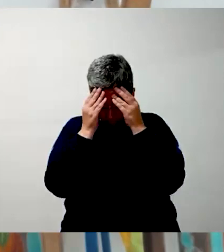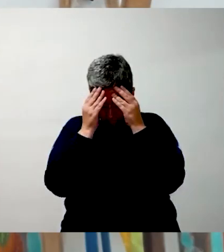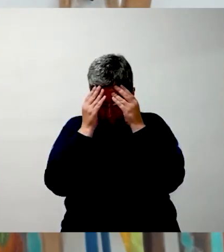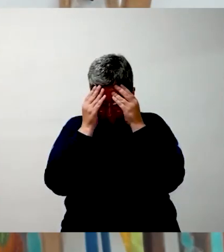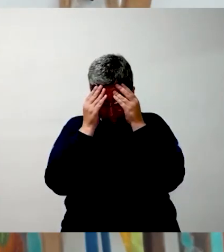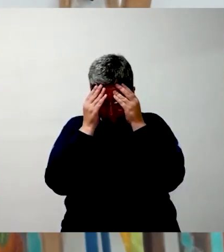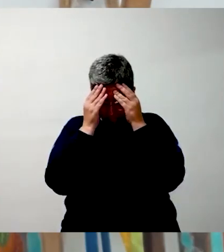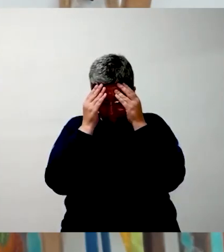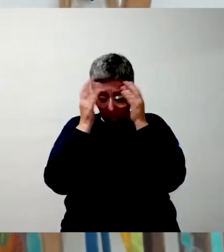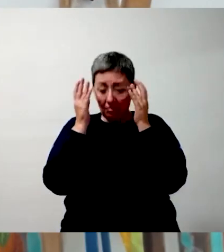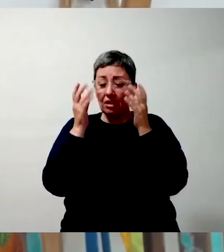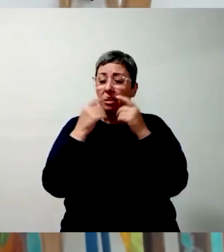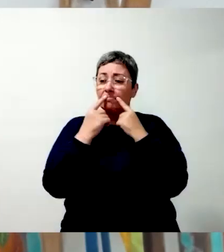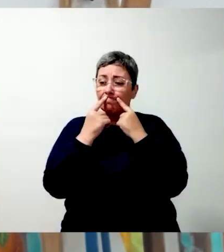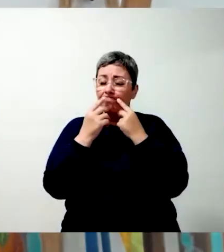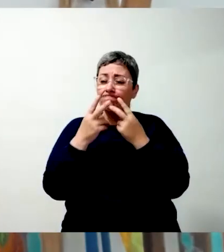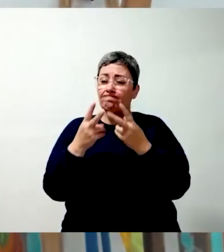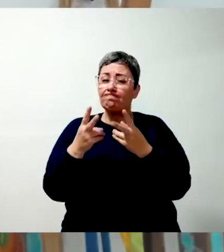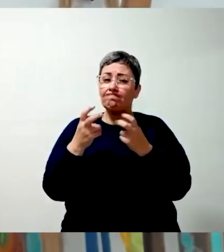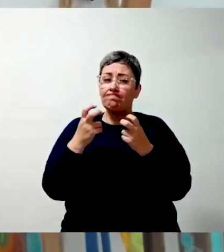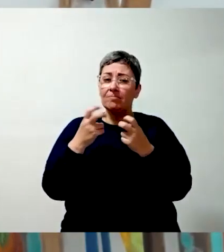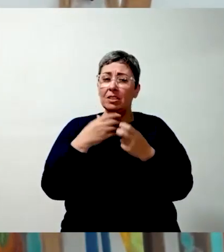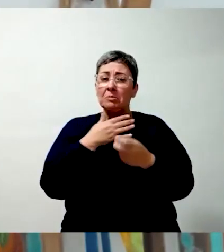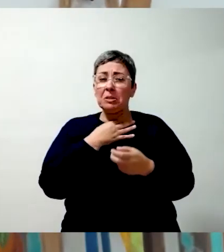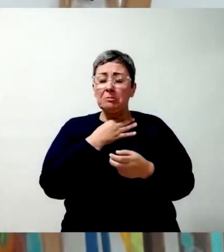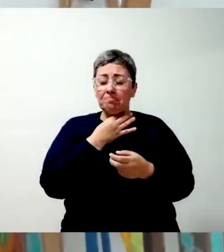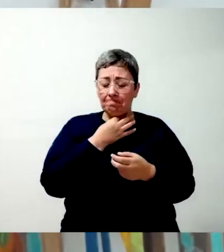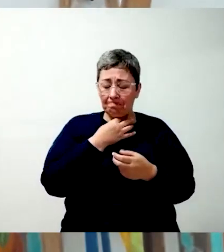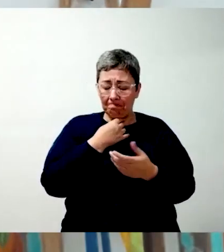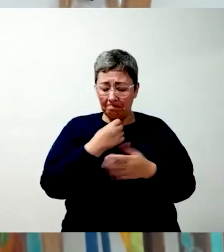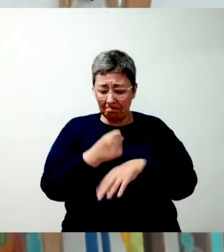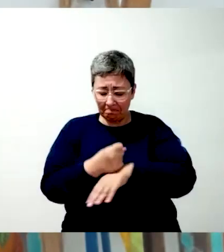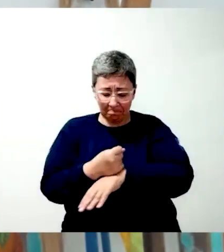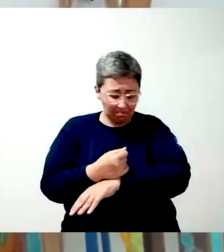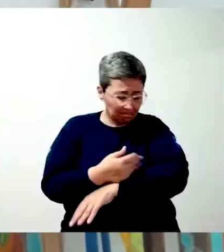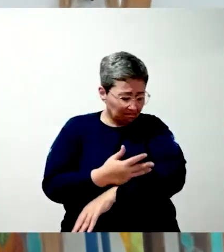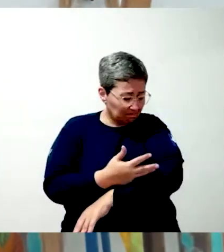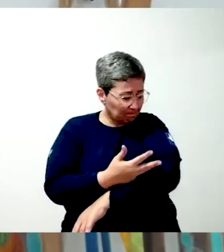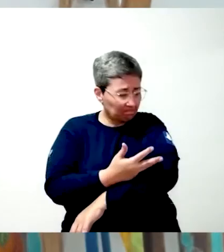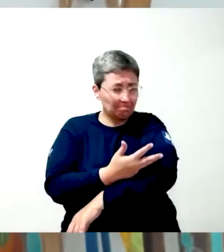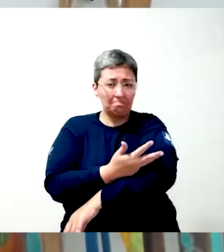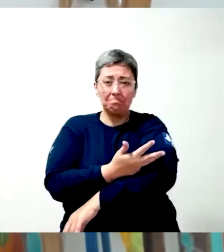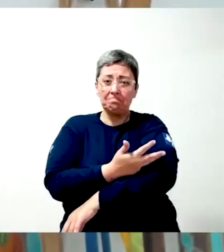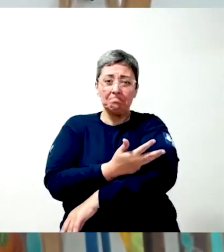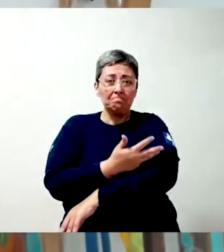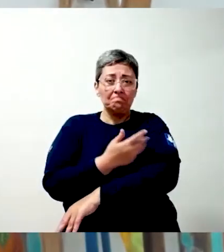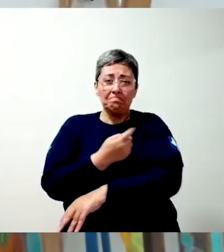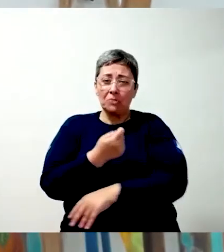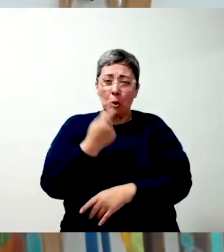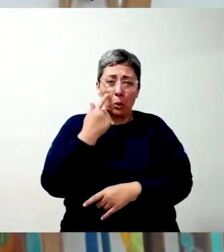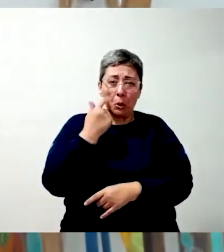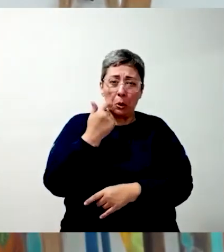baixou a cabeça e deu para perceber que a sua voz embargava de tamanha emoção.